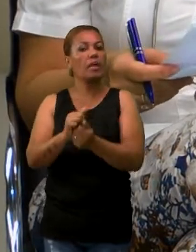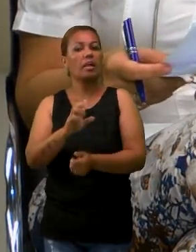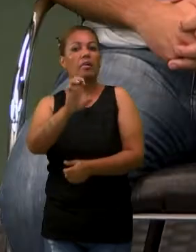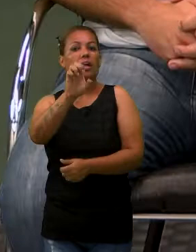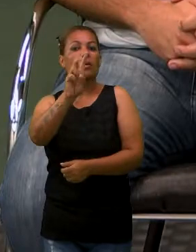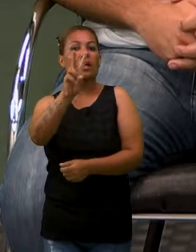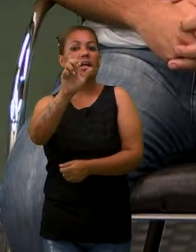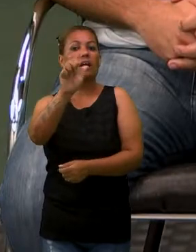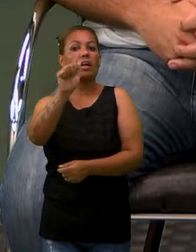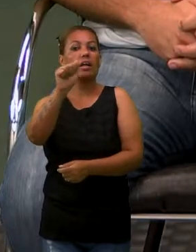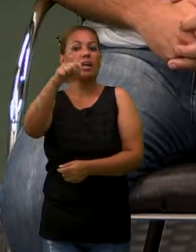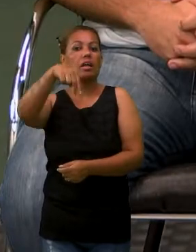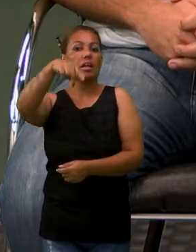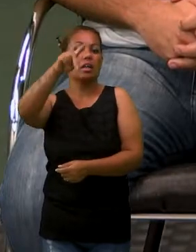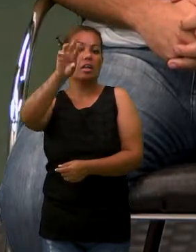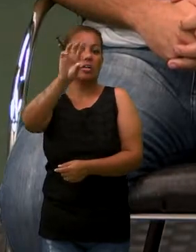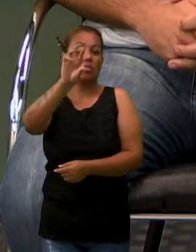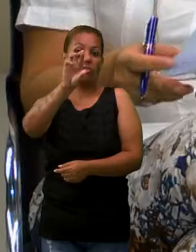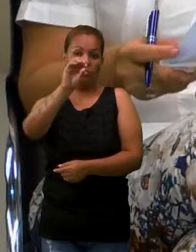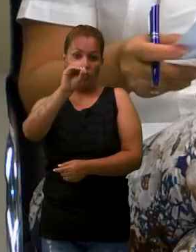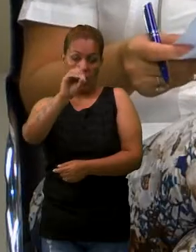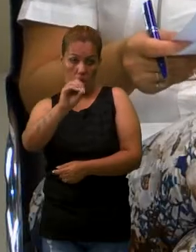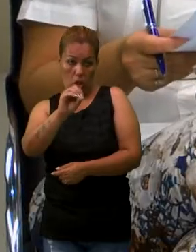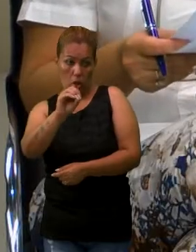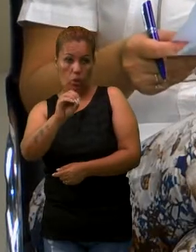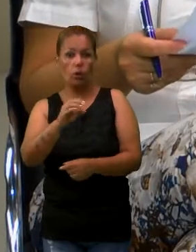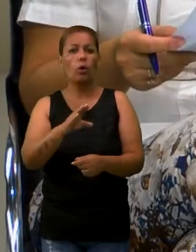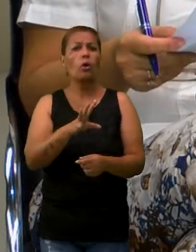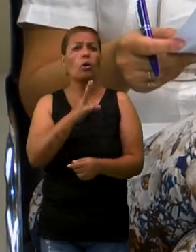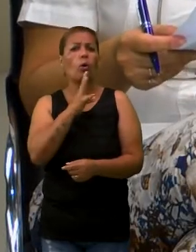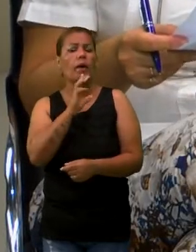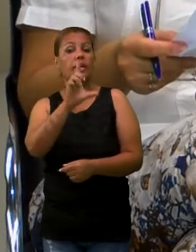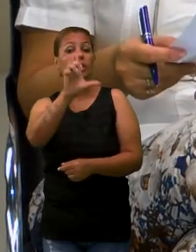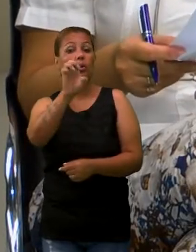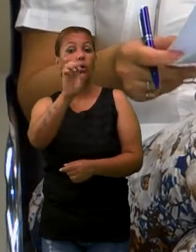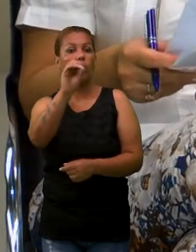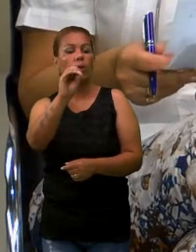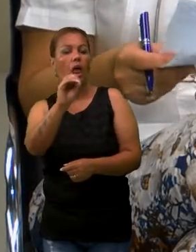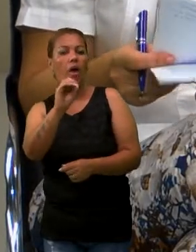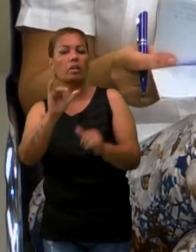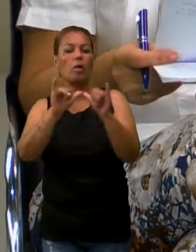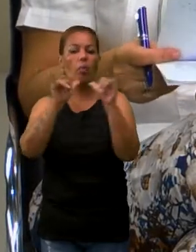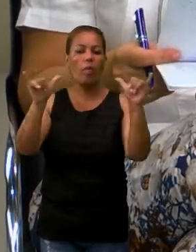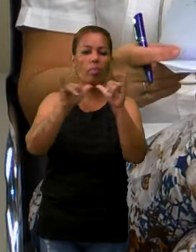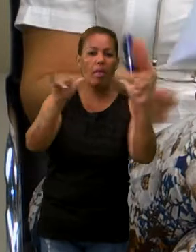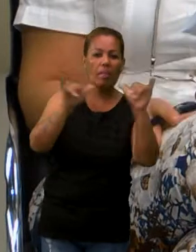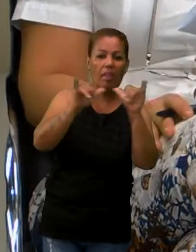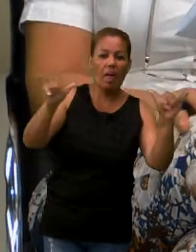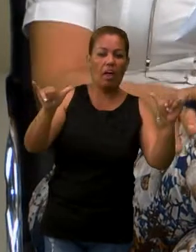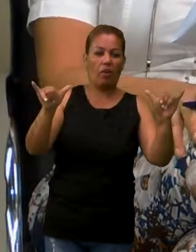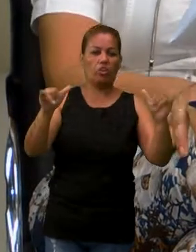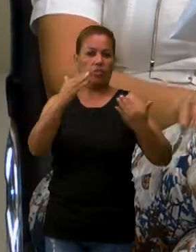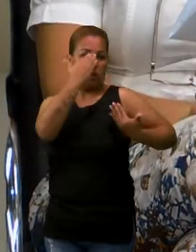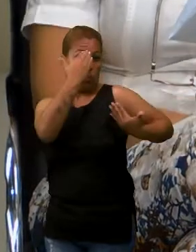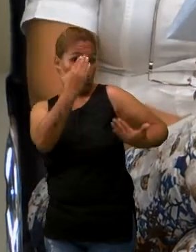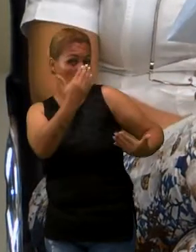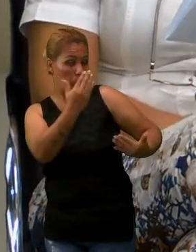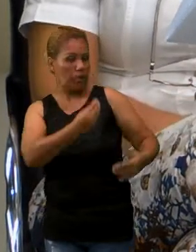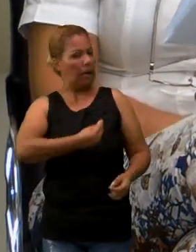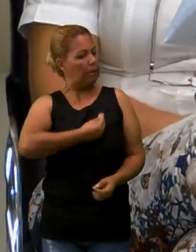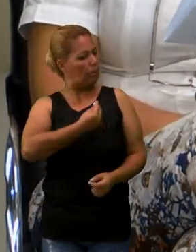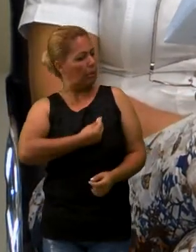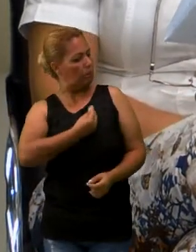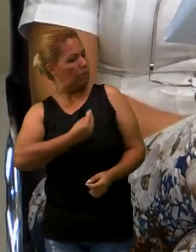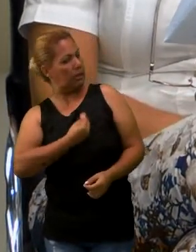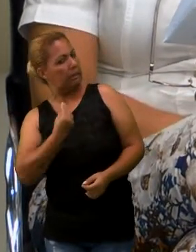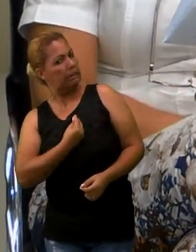léo conhecido como leo né que trabalha com um marketing né hotel melhor muito obrigado por vocês estarem